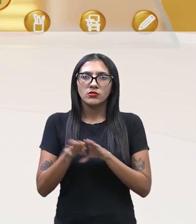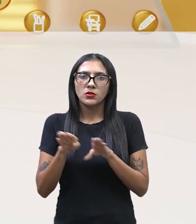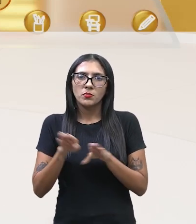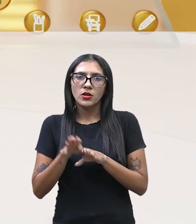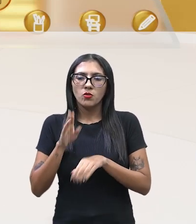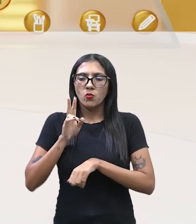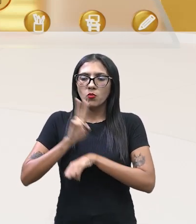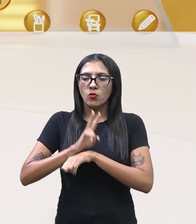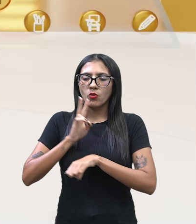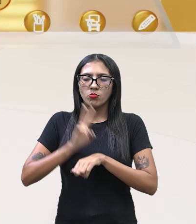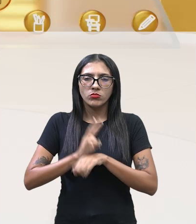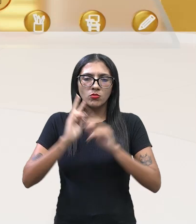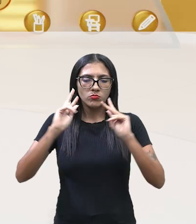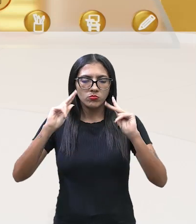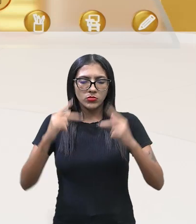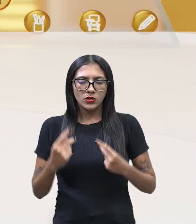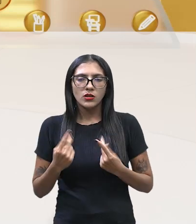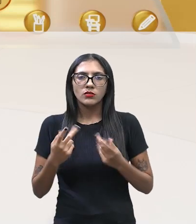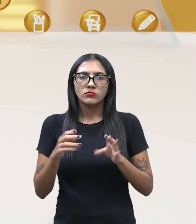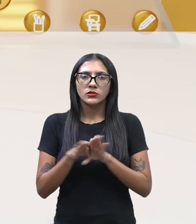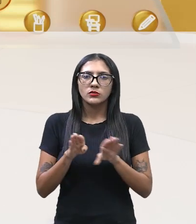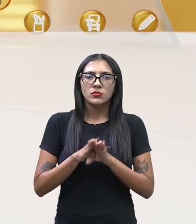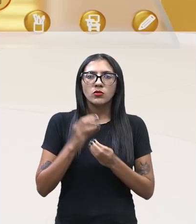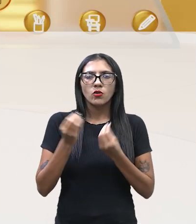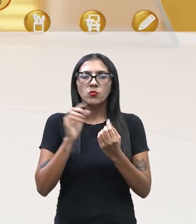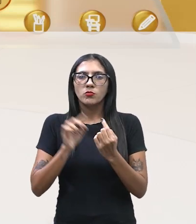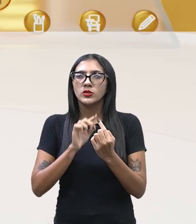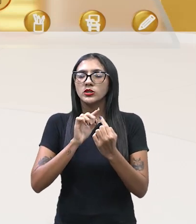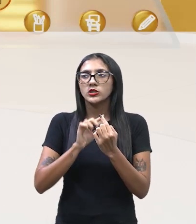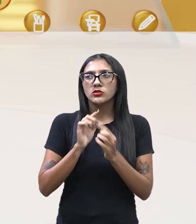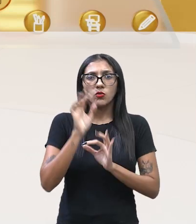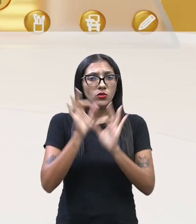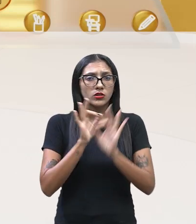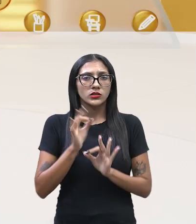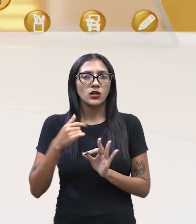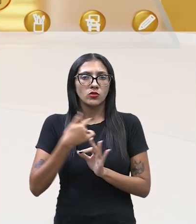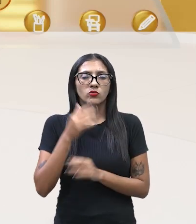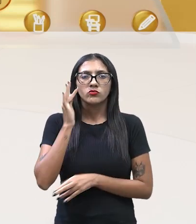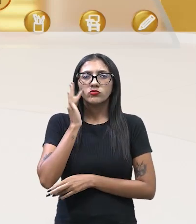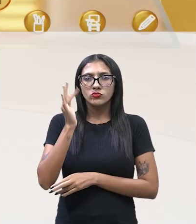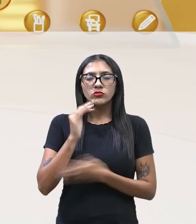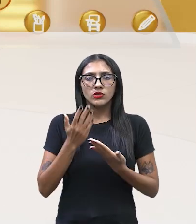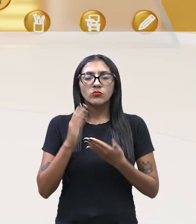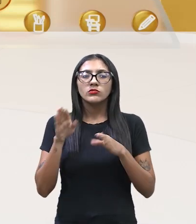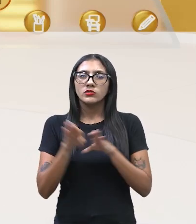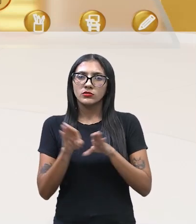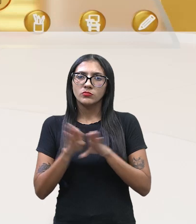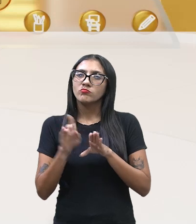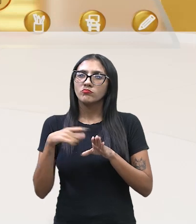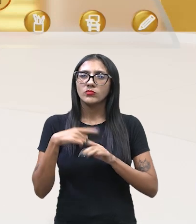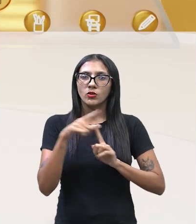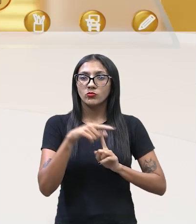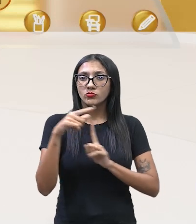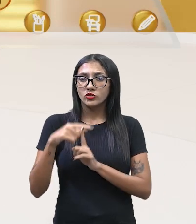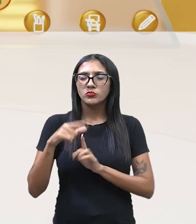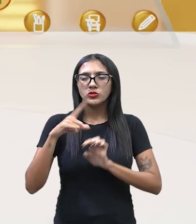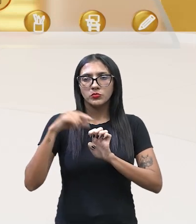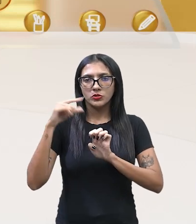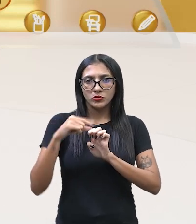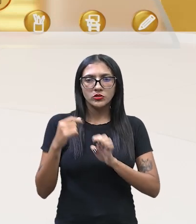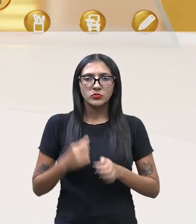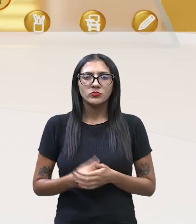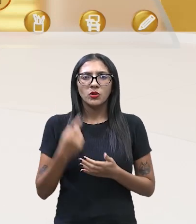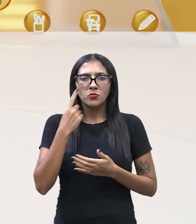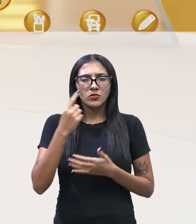você se conhecer, das suas conquistas, planejar o seu futuro. Então, é uma forma de empreender também. Então, tá vendo como a gente consegue